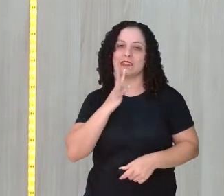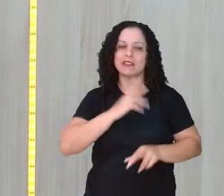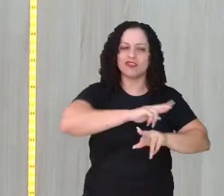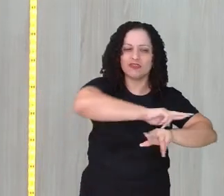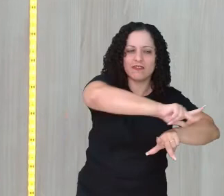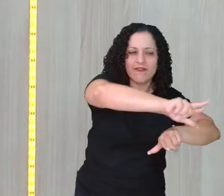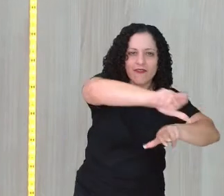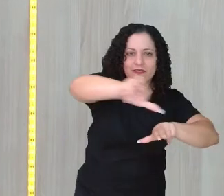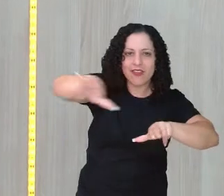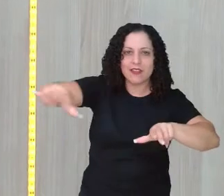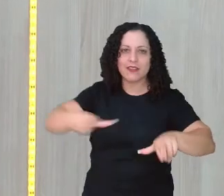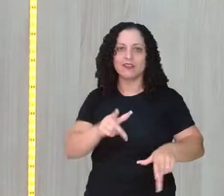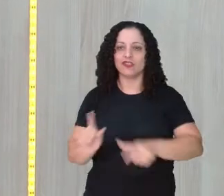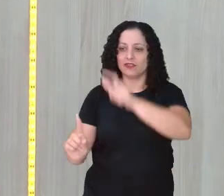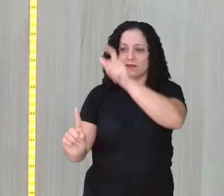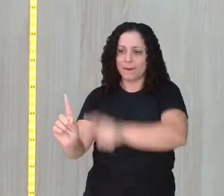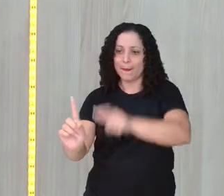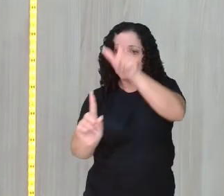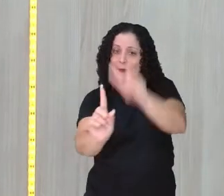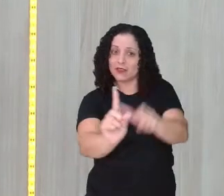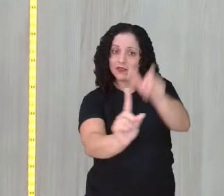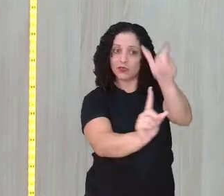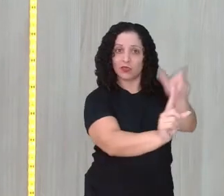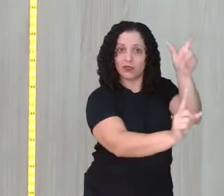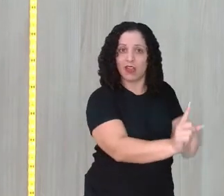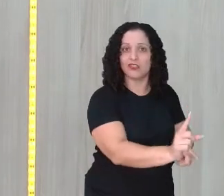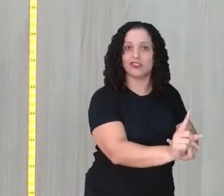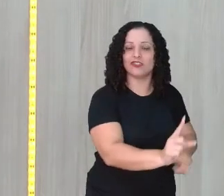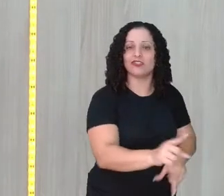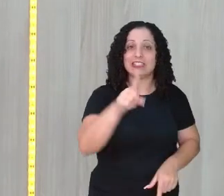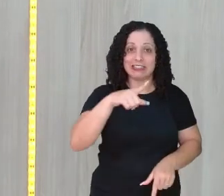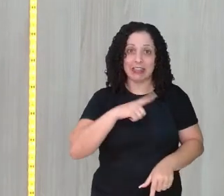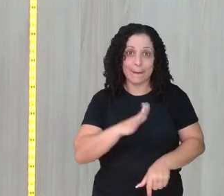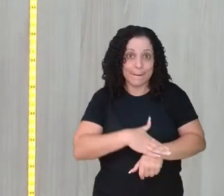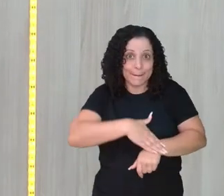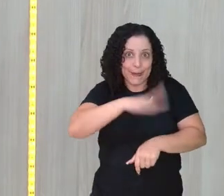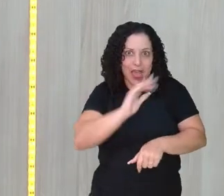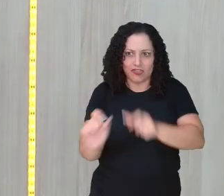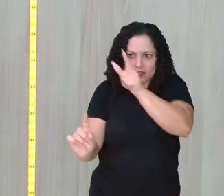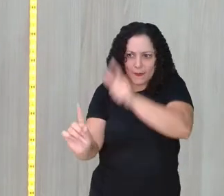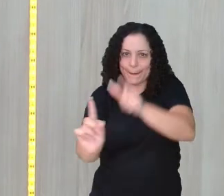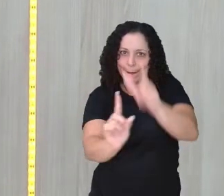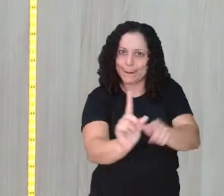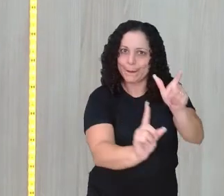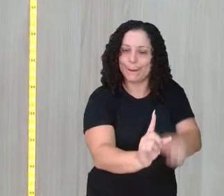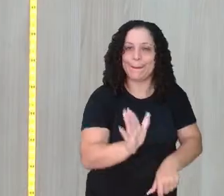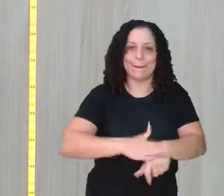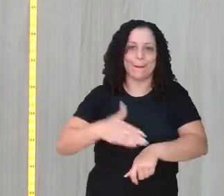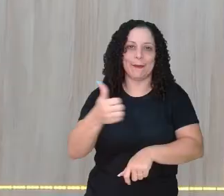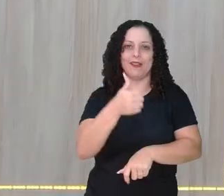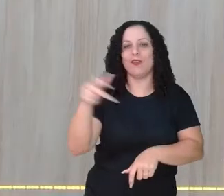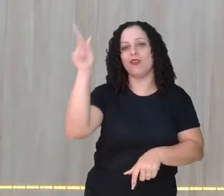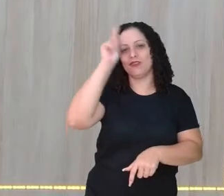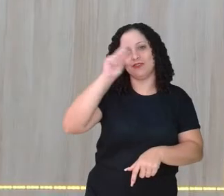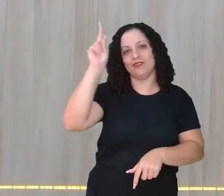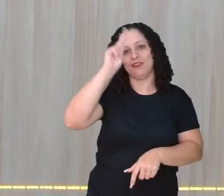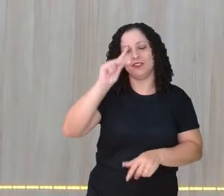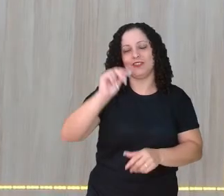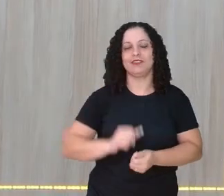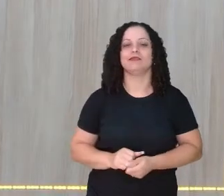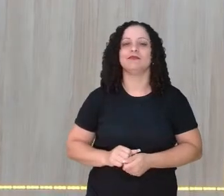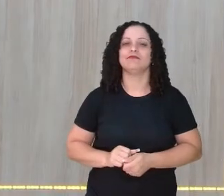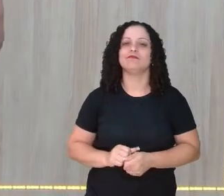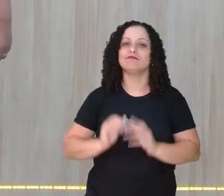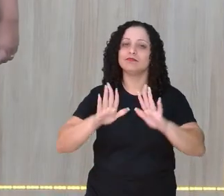pluralidade de personagens. Quanto mais plurais, mais enriquecida é a história. Exatamente. Tanto é que quando a gente